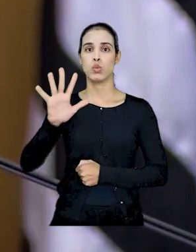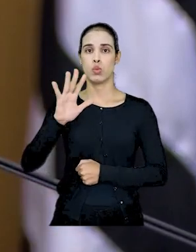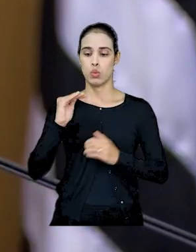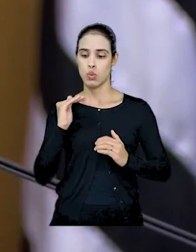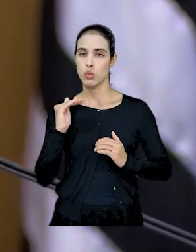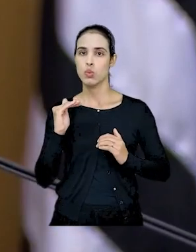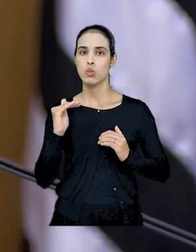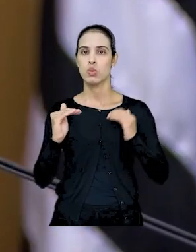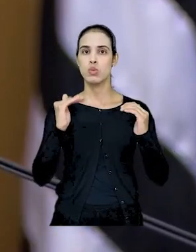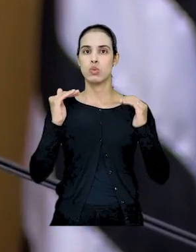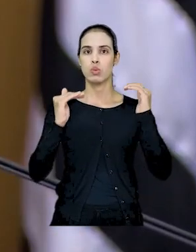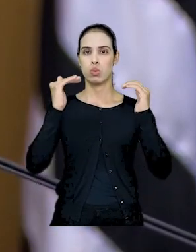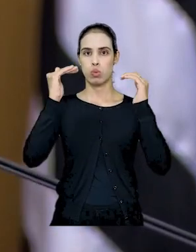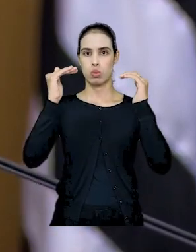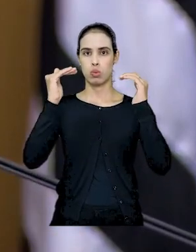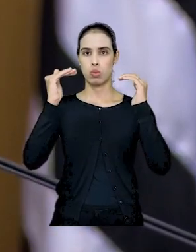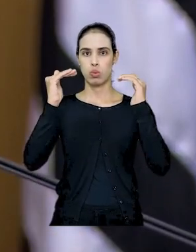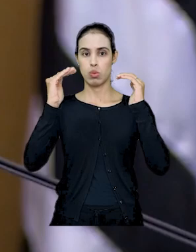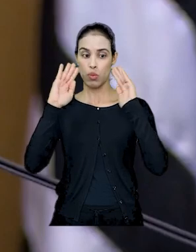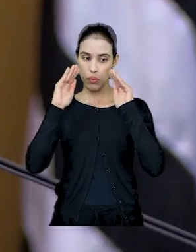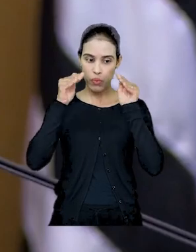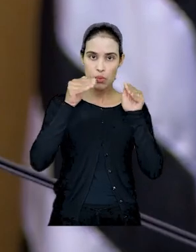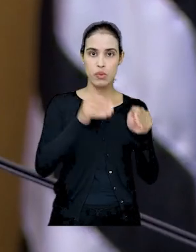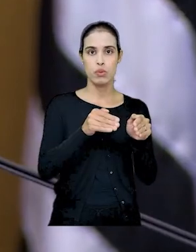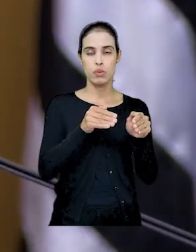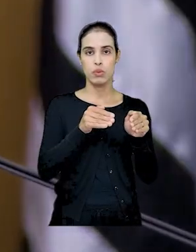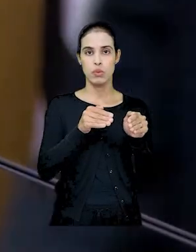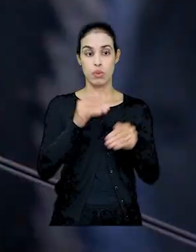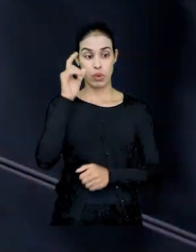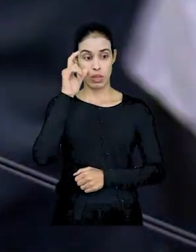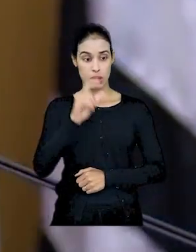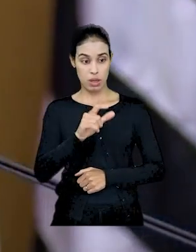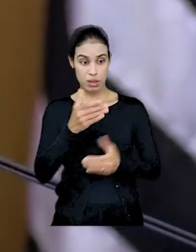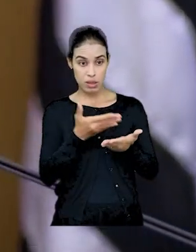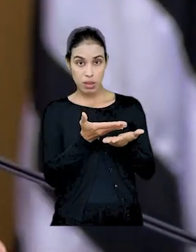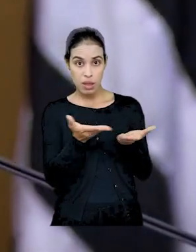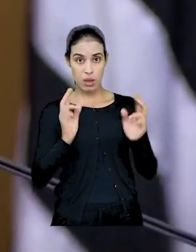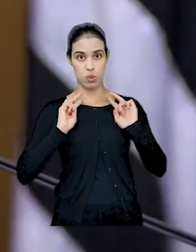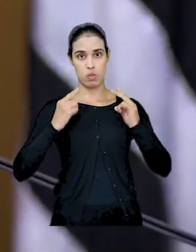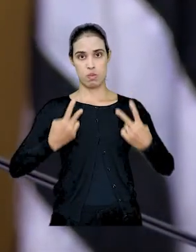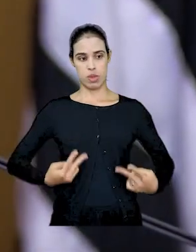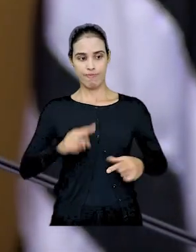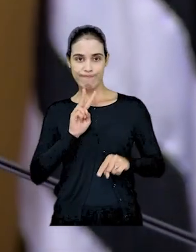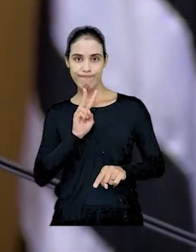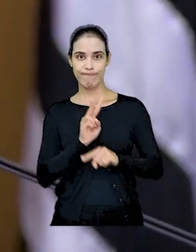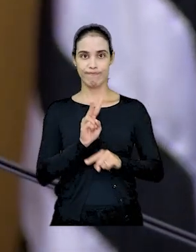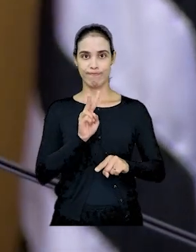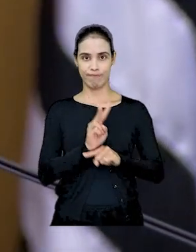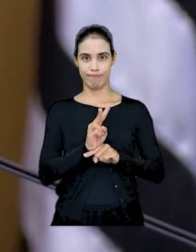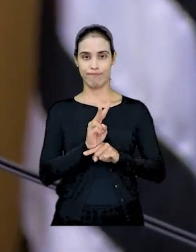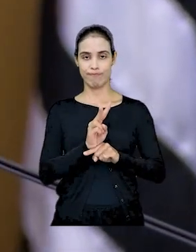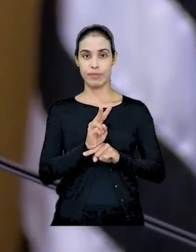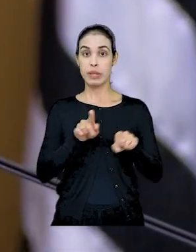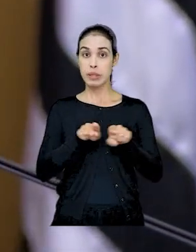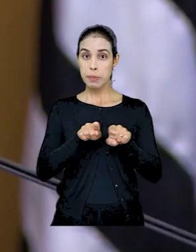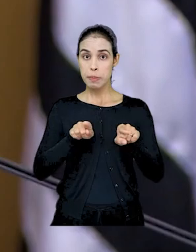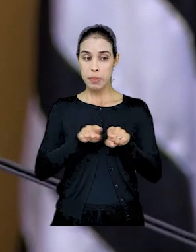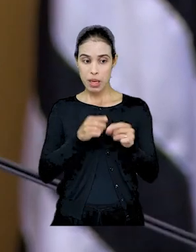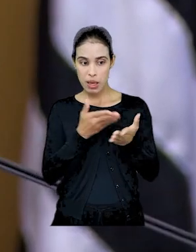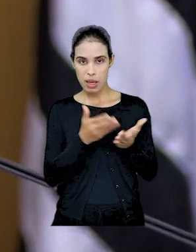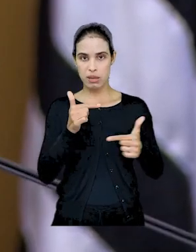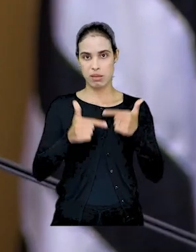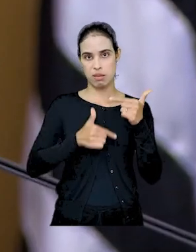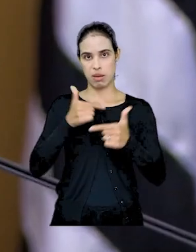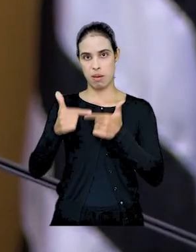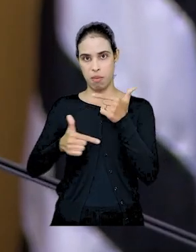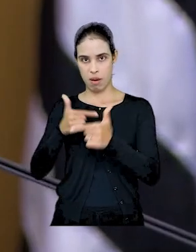perspectiva deve contemplar o interesse dos seres humanos particularmente aqueles envolvidos